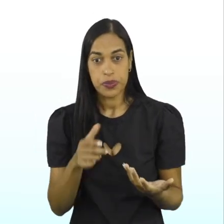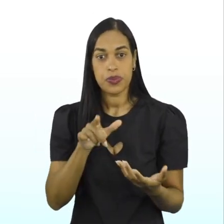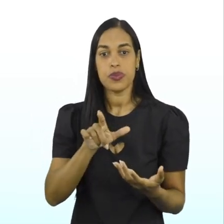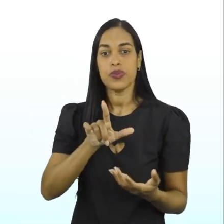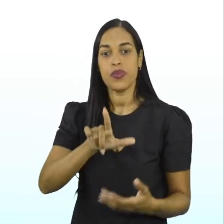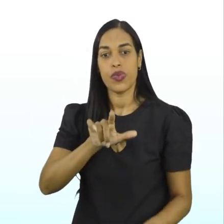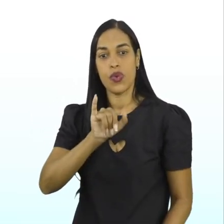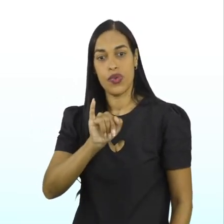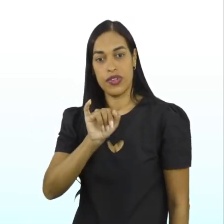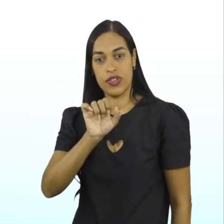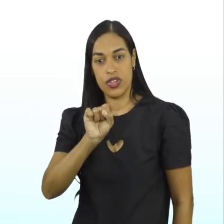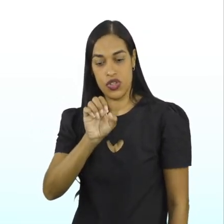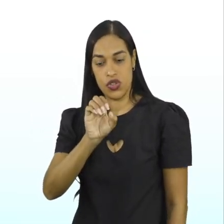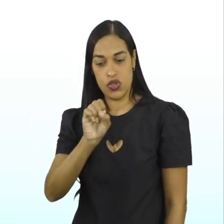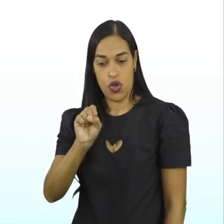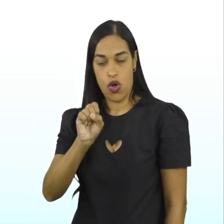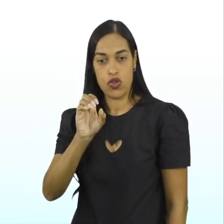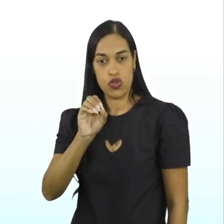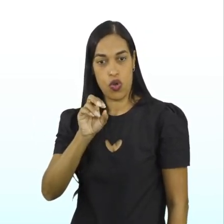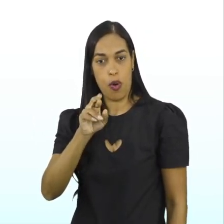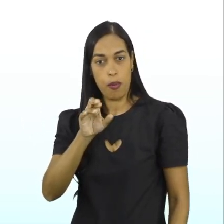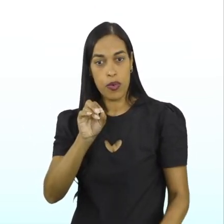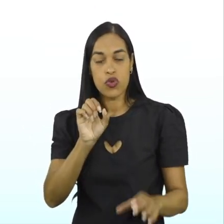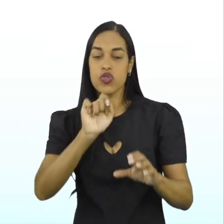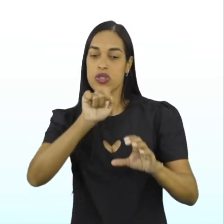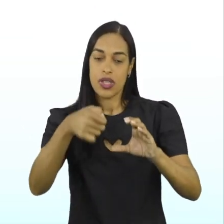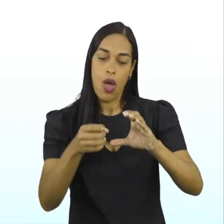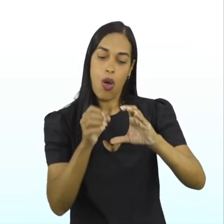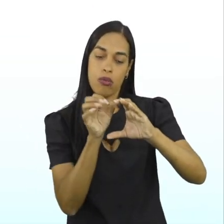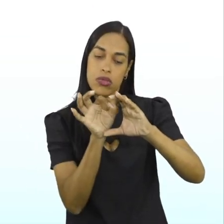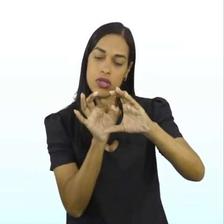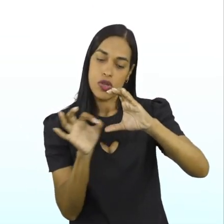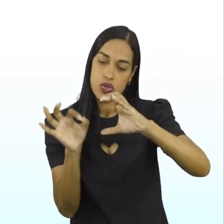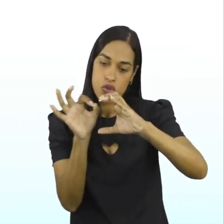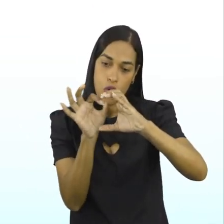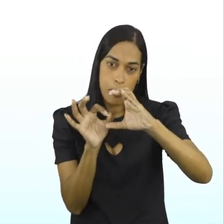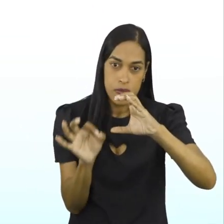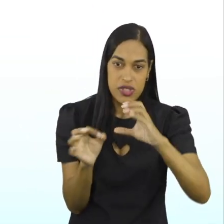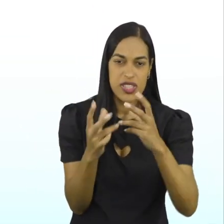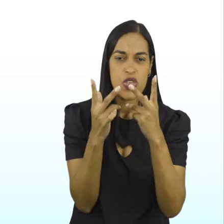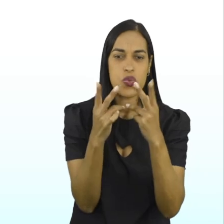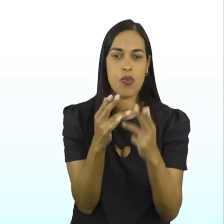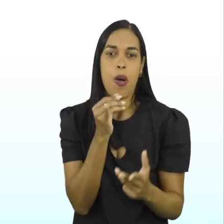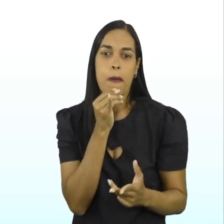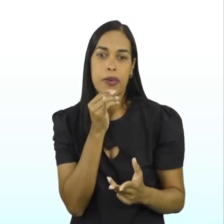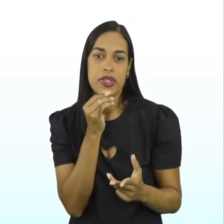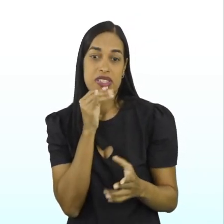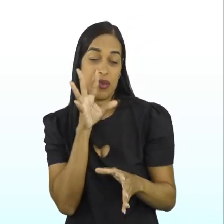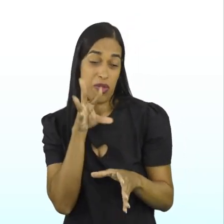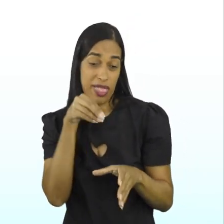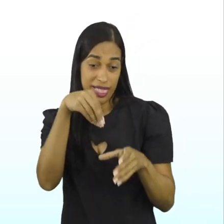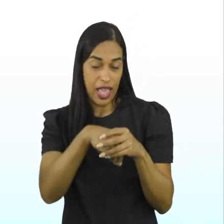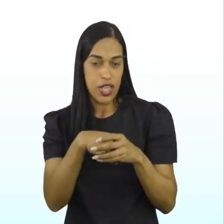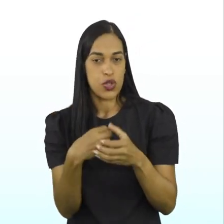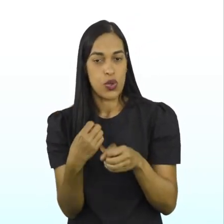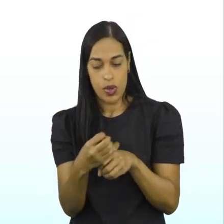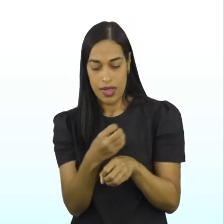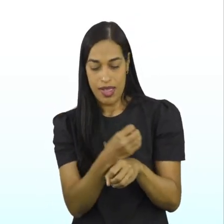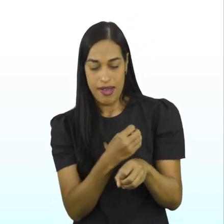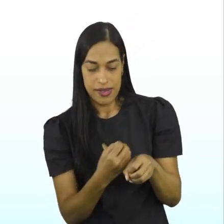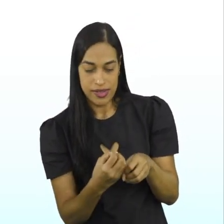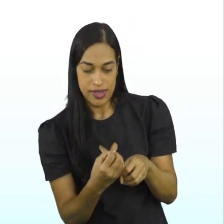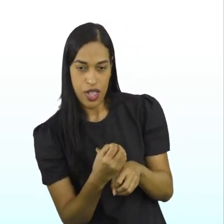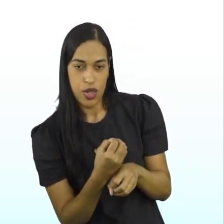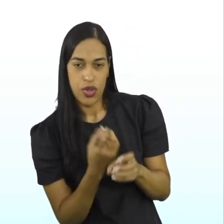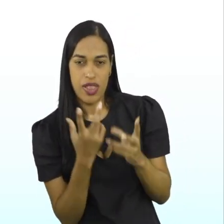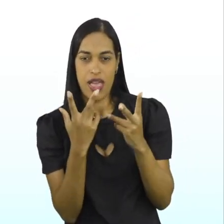lisossomos, eles funcionam como se fossem estômagos dentro da célula. Toda digestão que acontece dentro da célula, quem faz